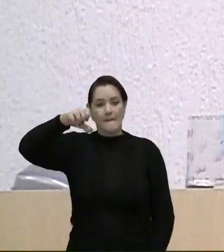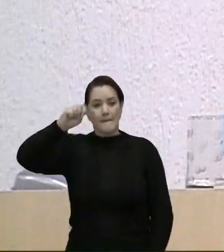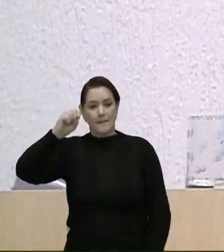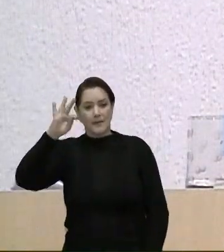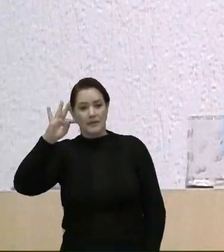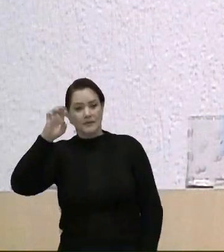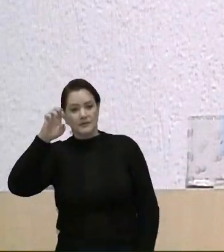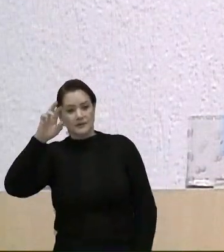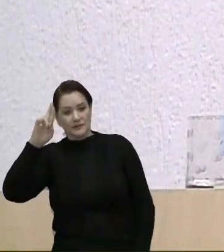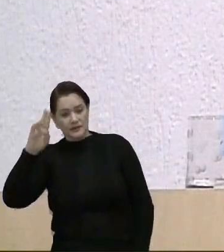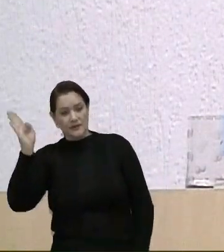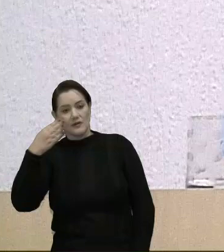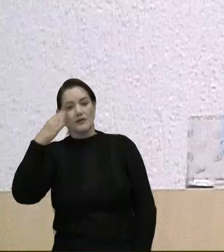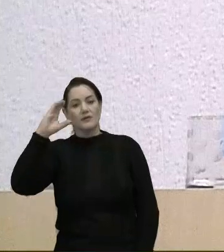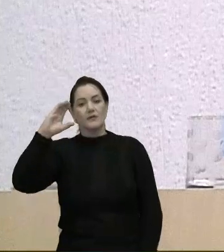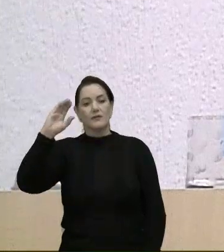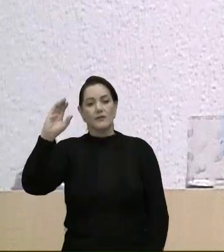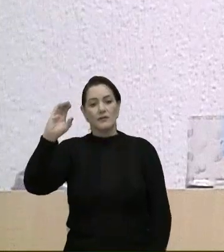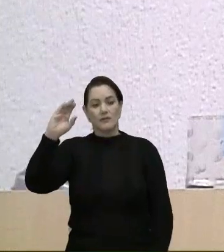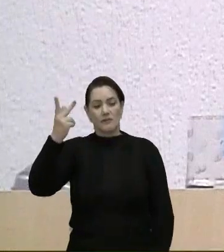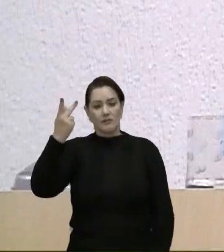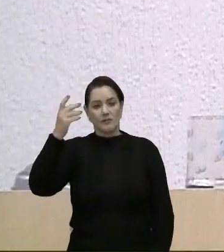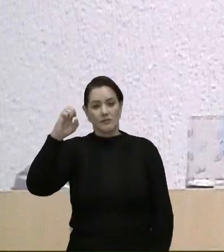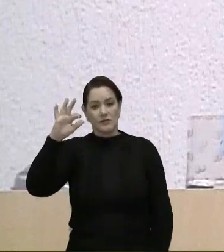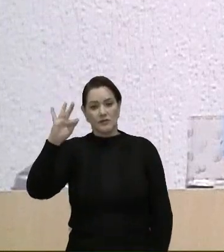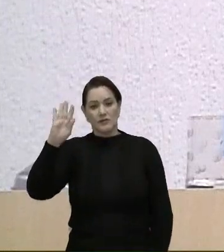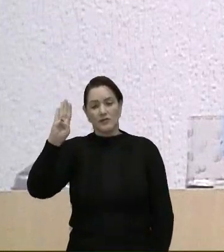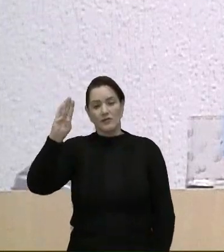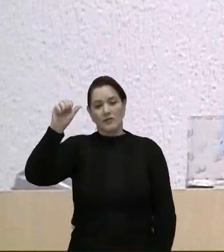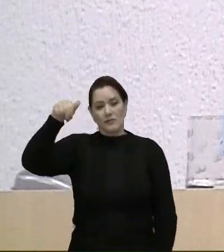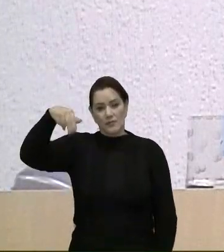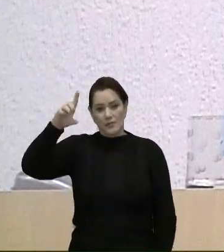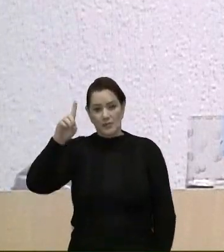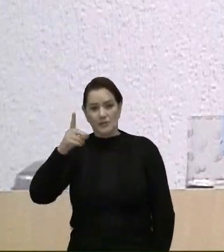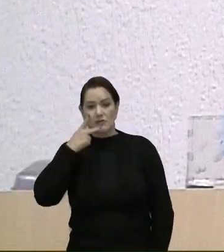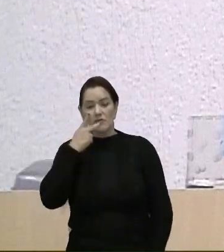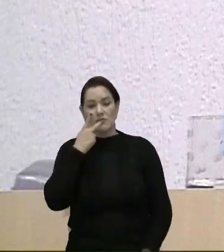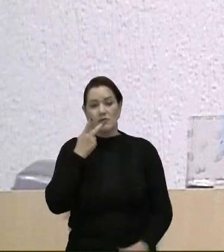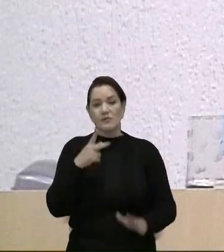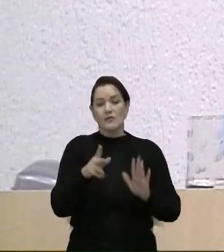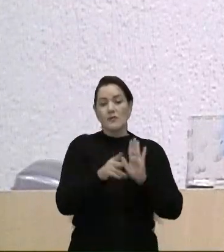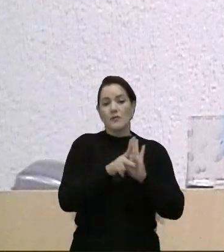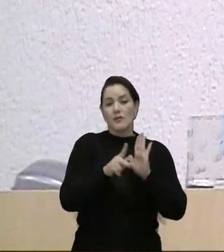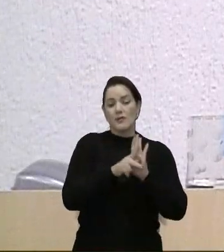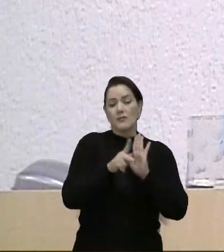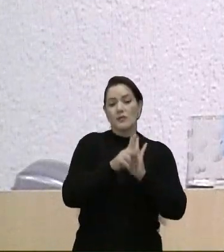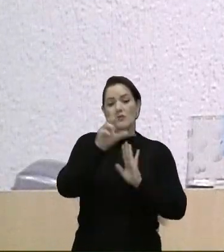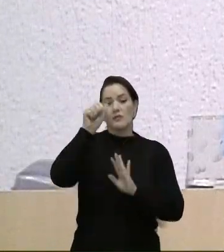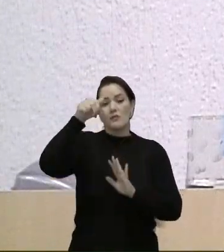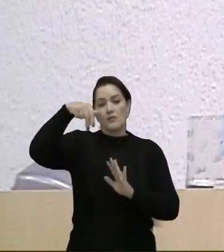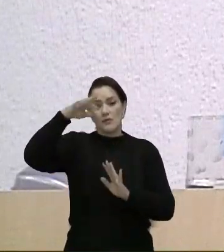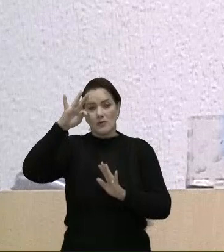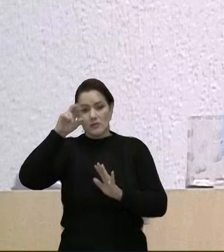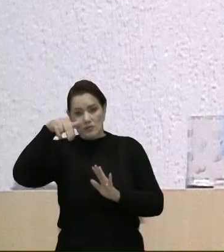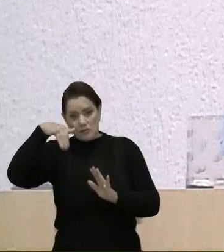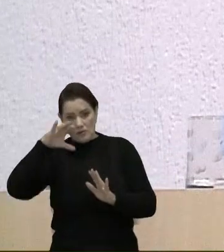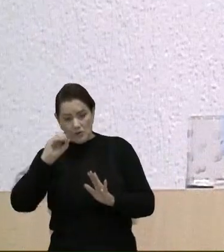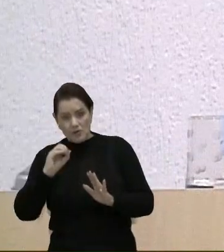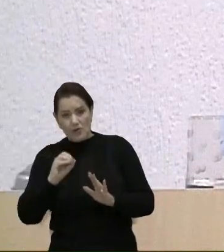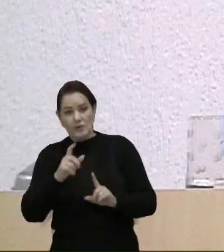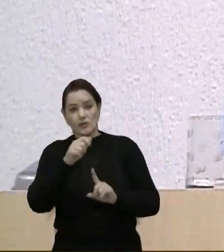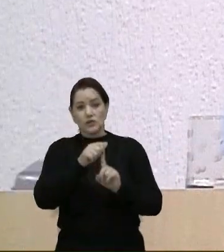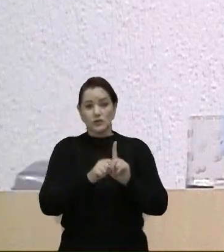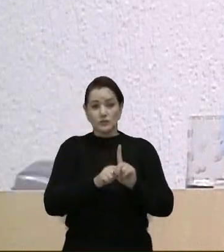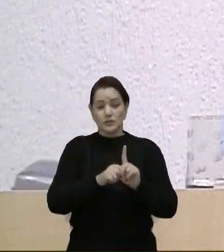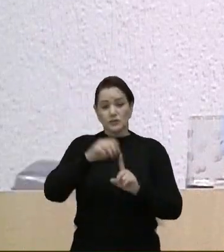Band? Foi através do programa, sabe de quem? Do Antônio Leite. Entendeu? A gente tinha um mês todinho